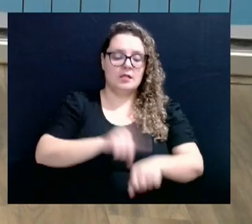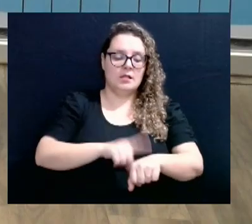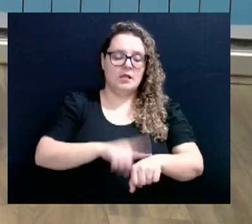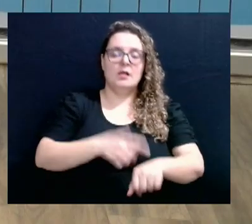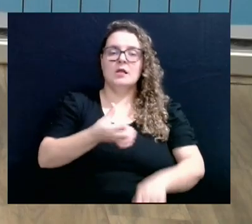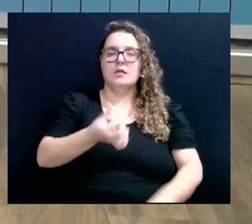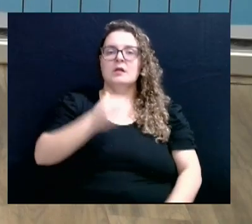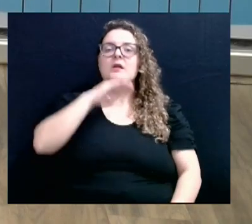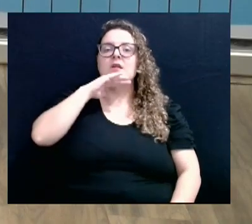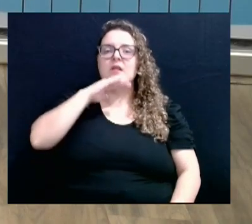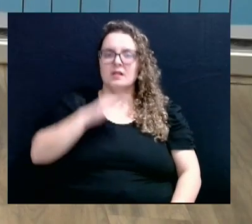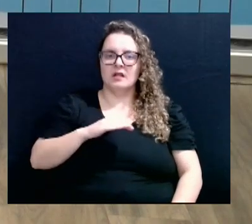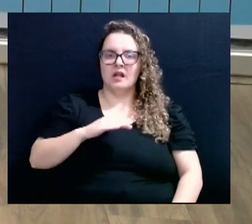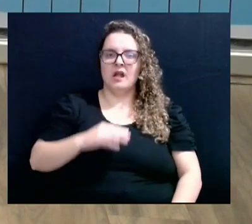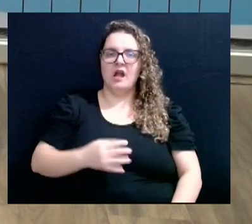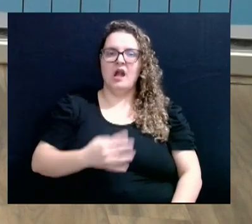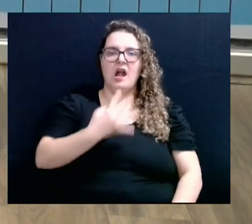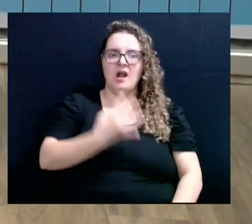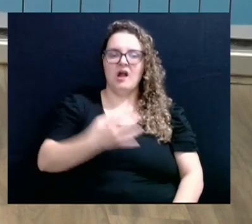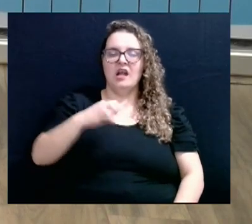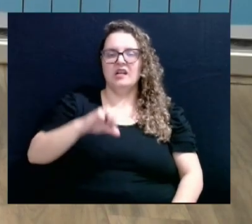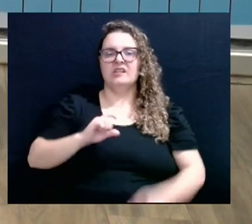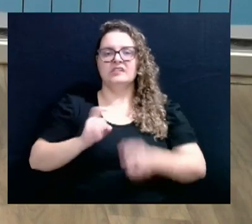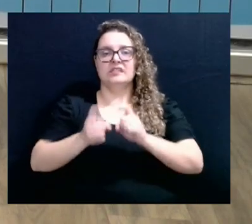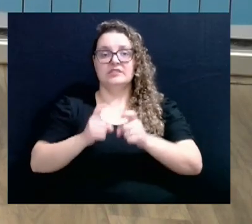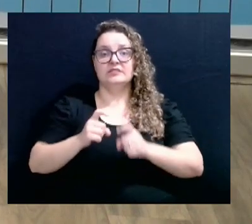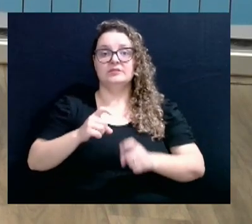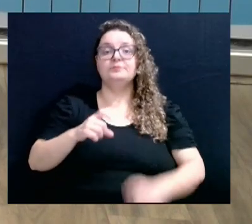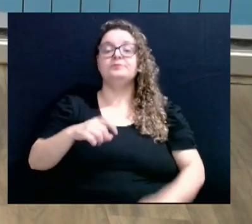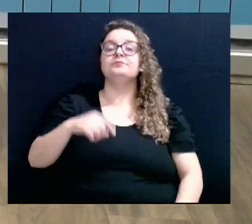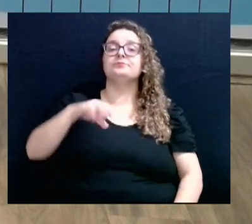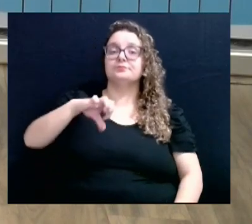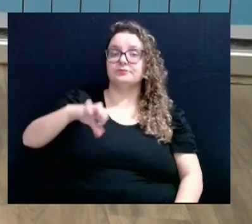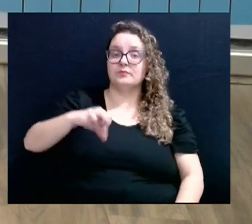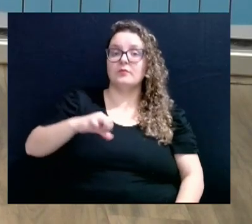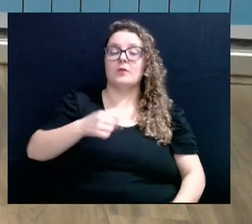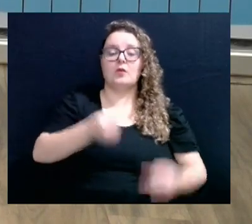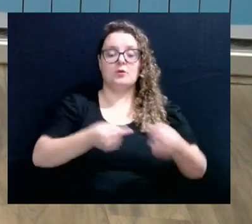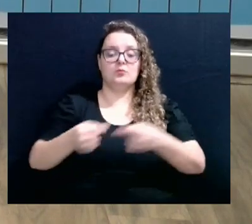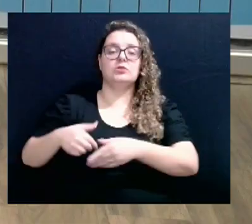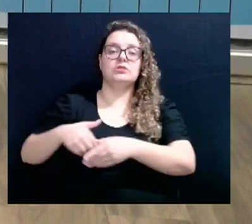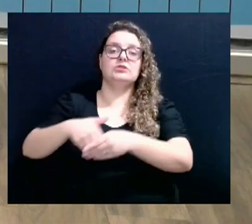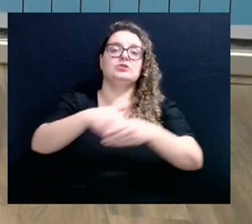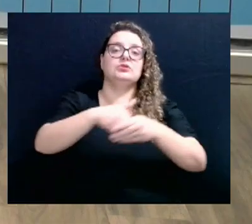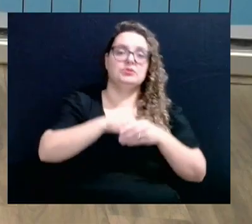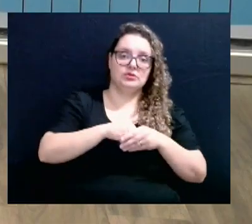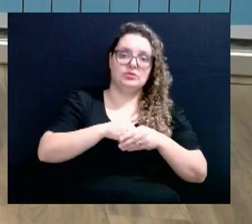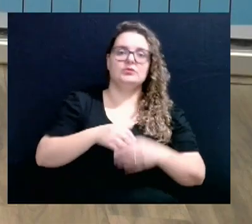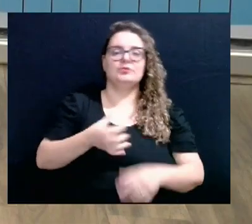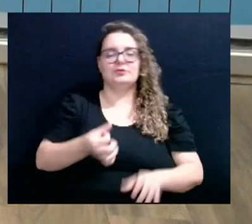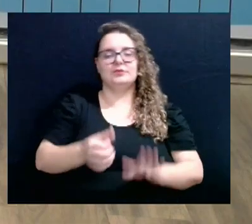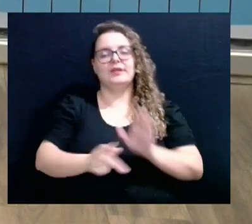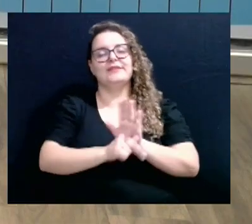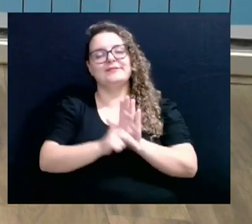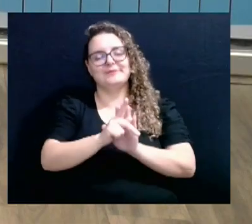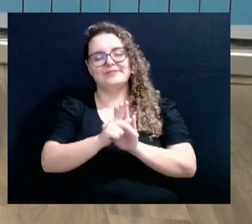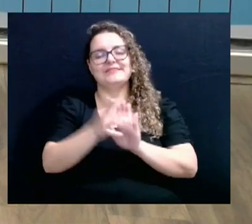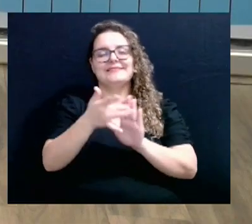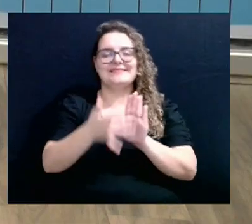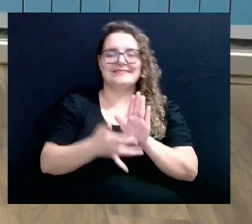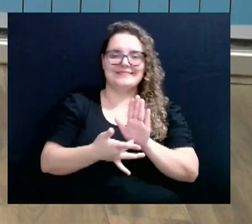a 49ª reunião ordinária com as discussões e votações dos 6 projetos que estão na pauta.